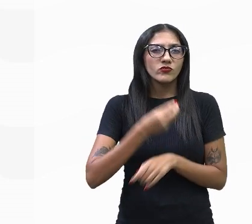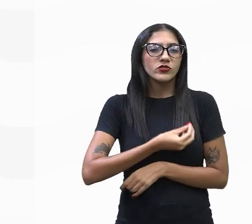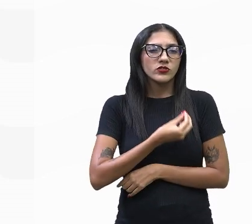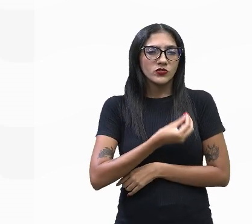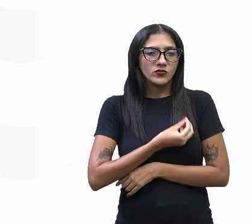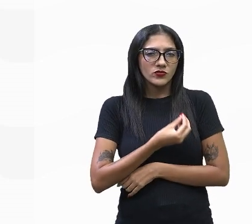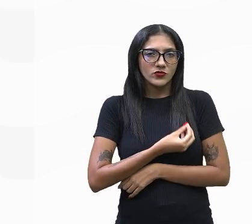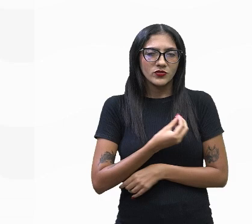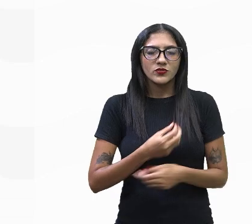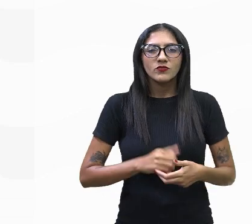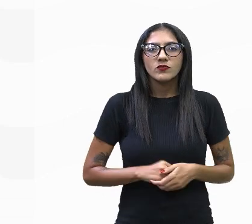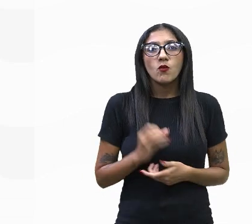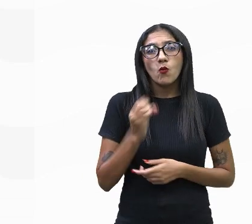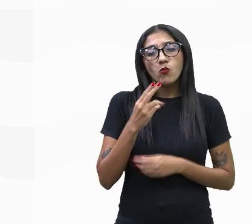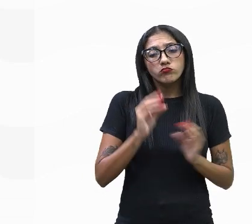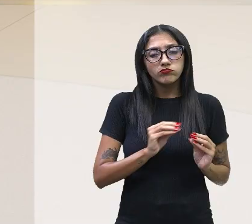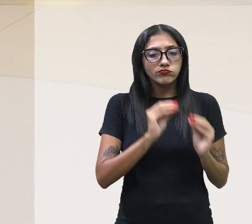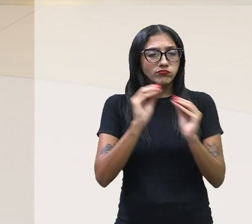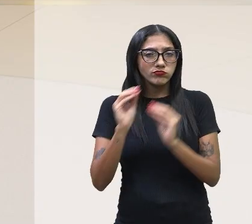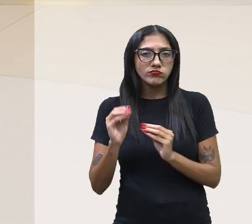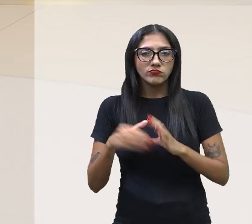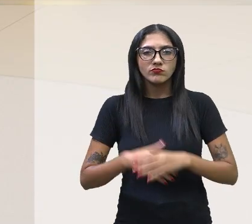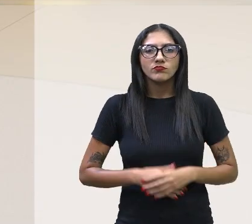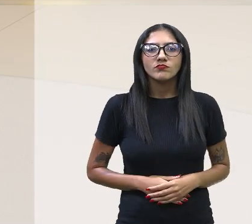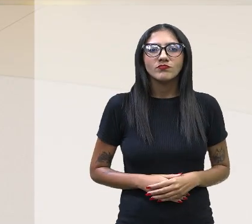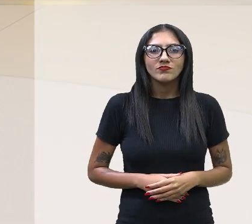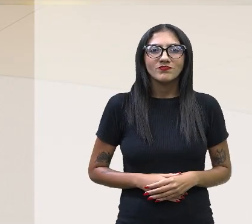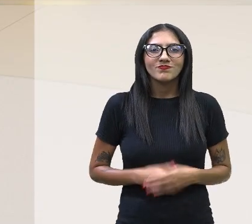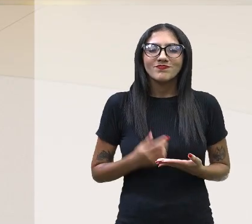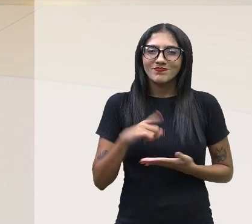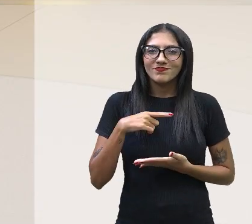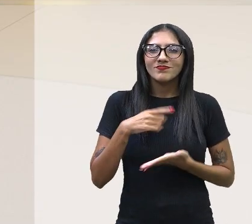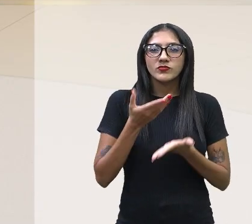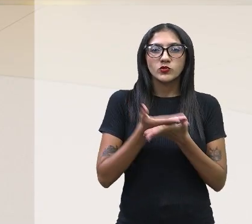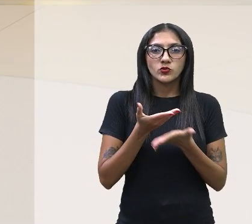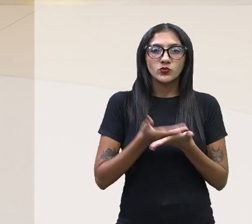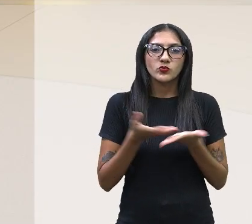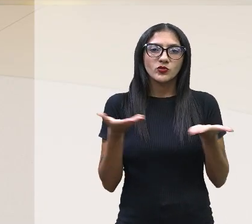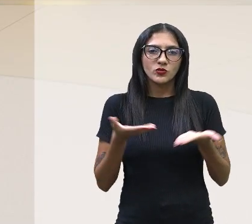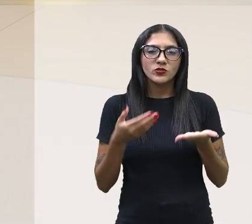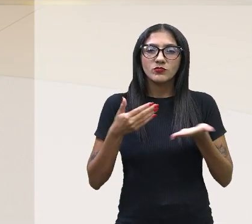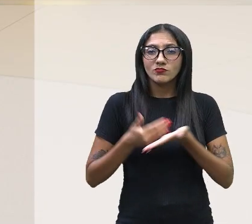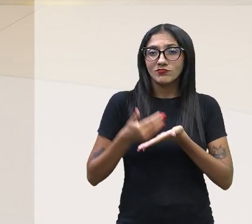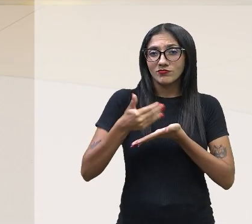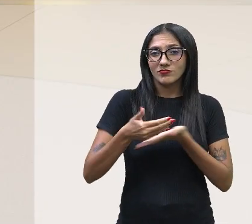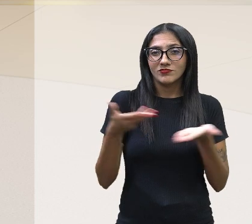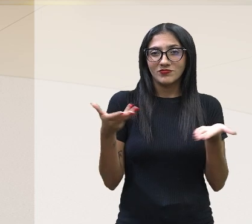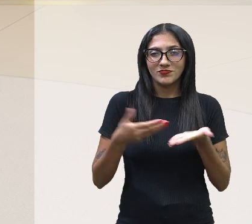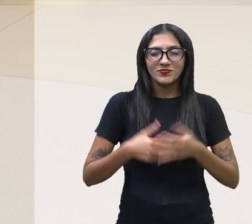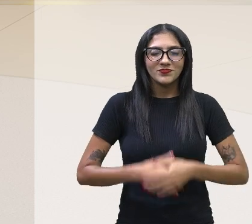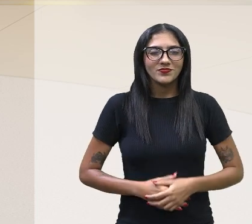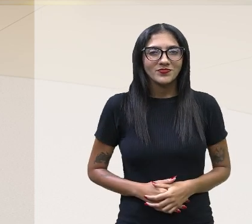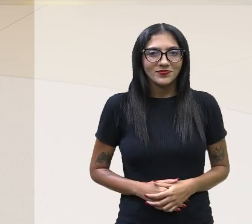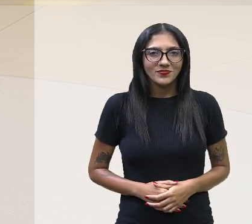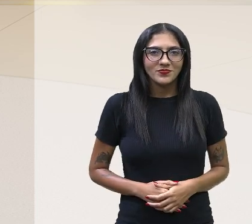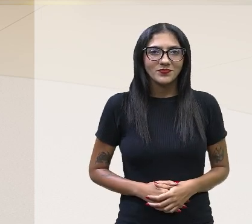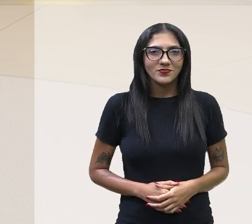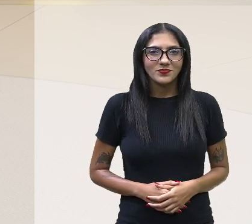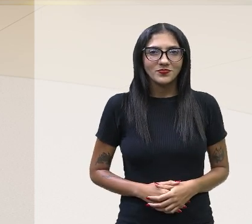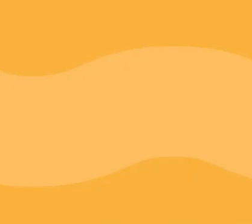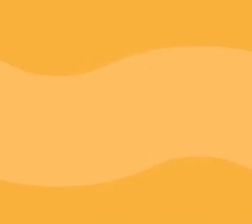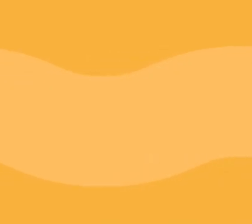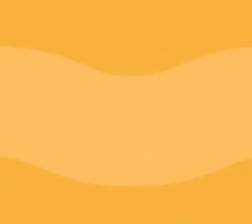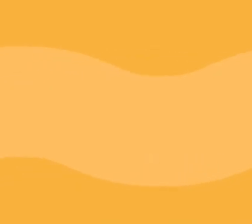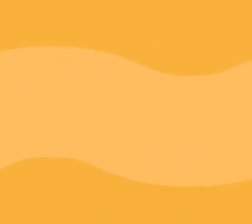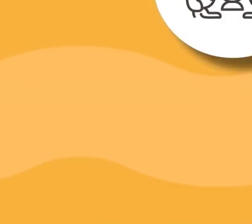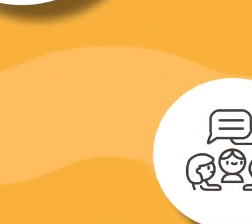que vivem ou viveram? É isso aí, pessoal, e vamos para a nossa aula.